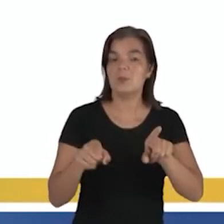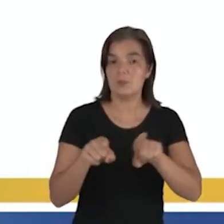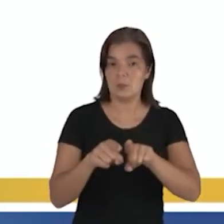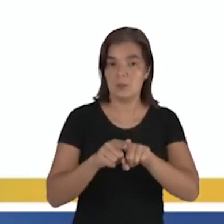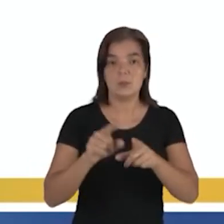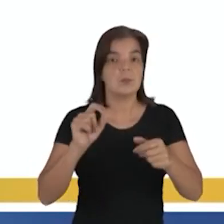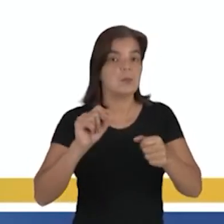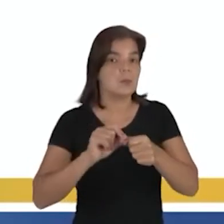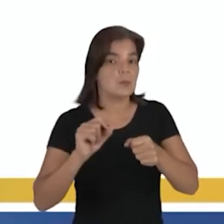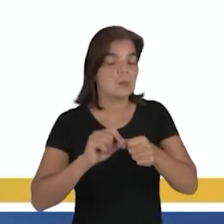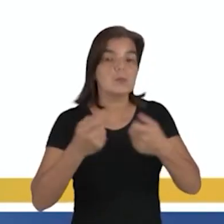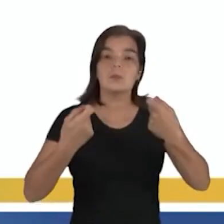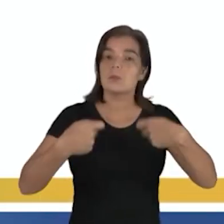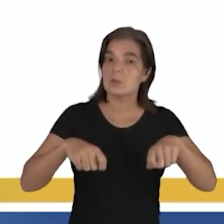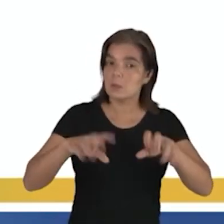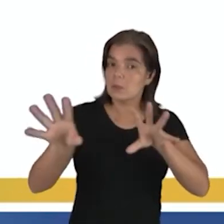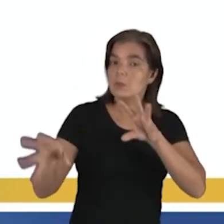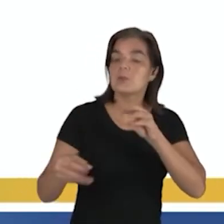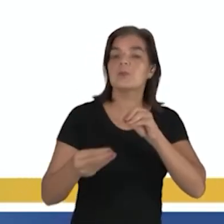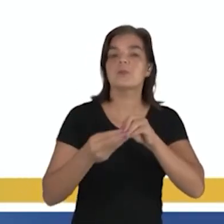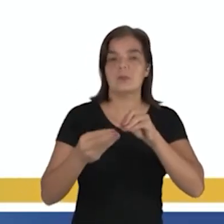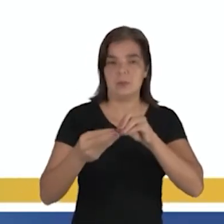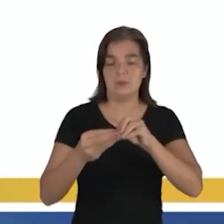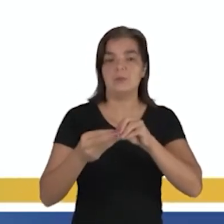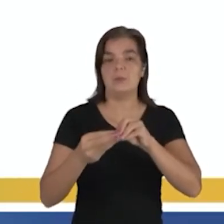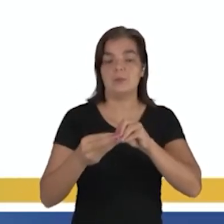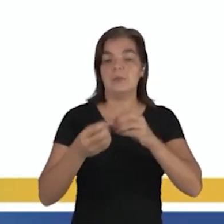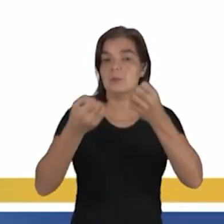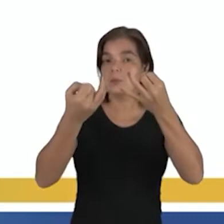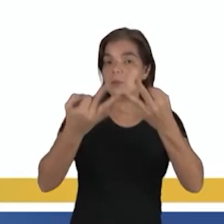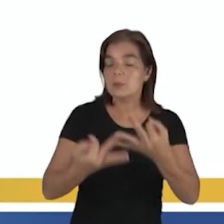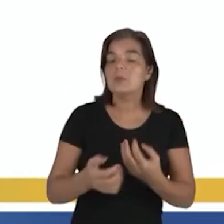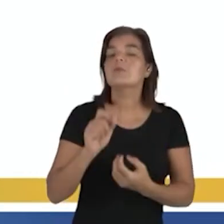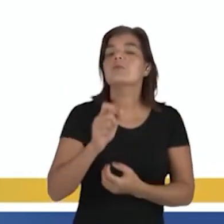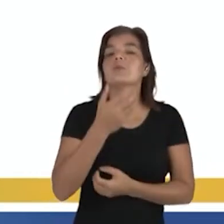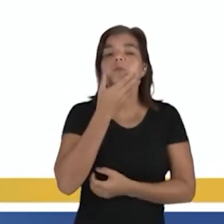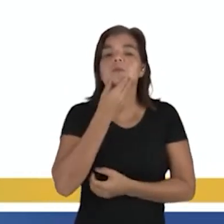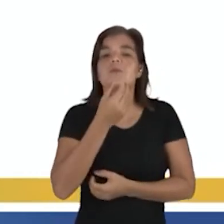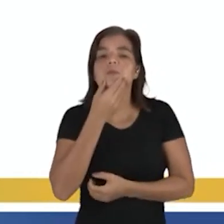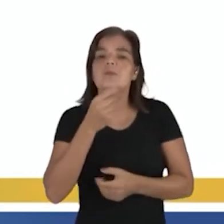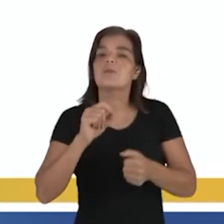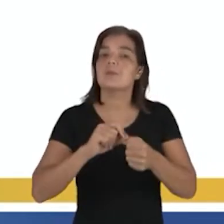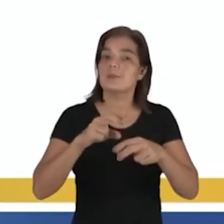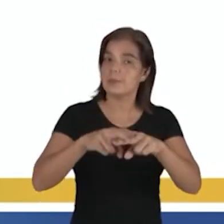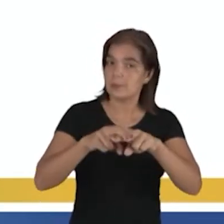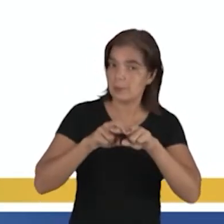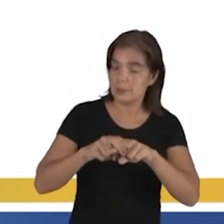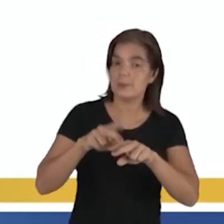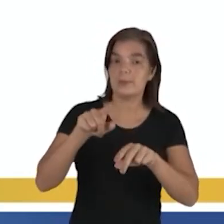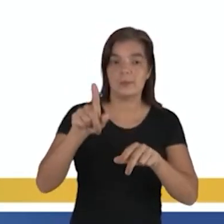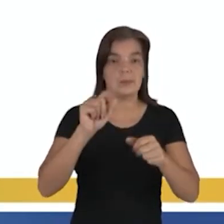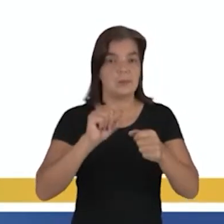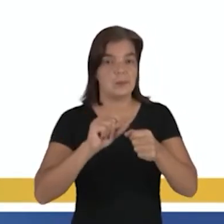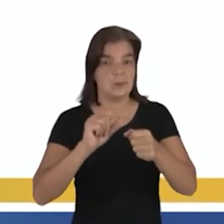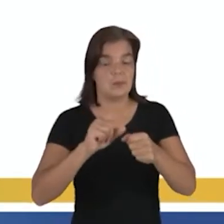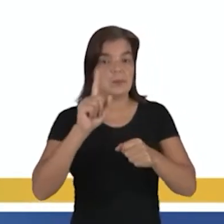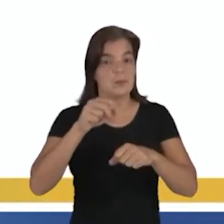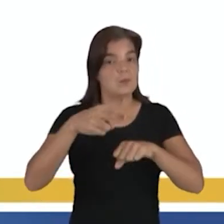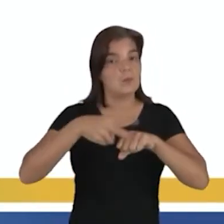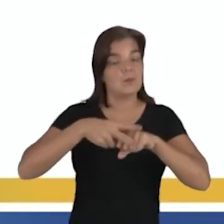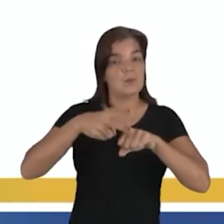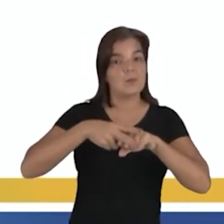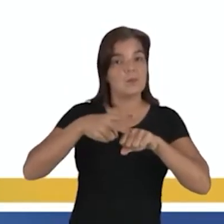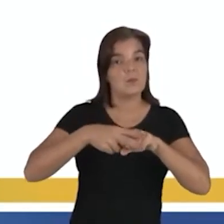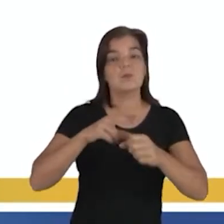conjugado fez, ele precisa de complemento, precisa que diga o que o homem fez. Por isso que fez é um